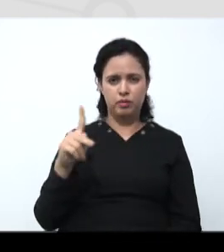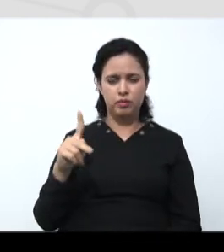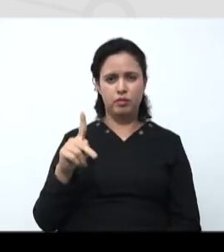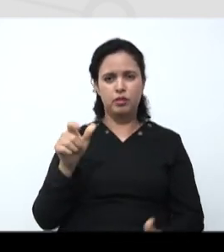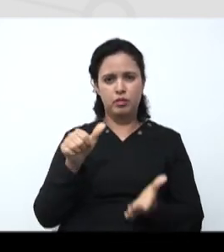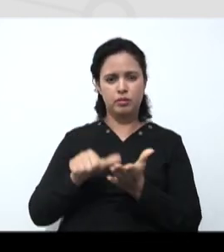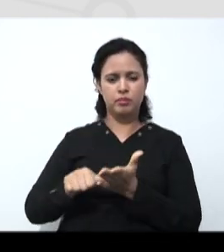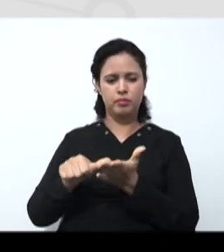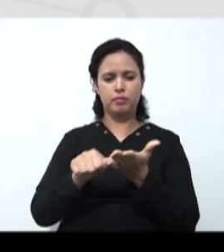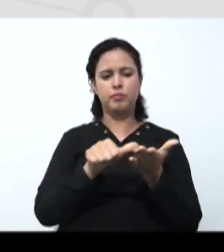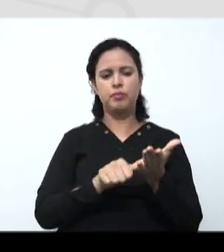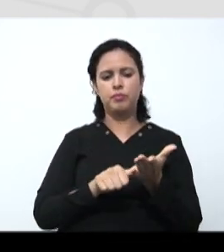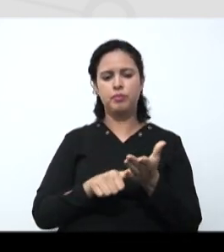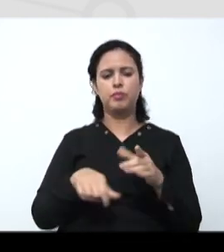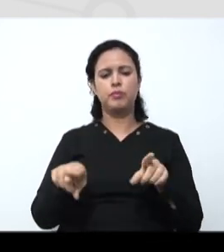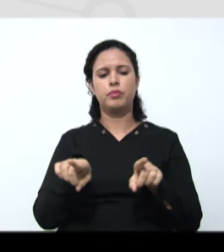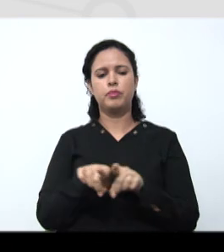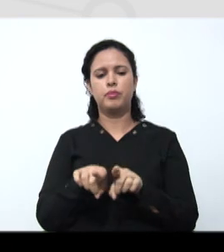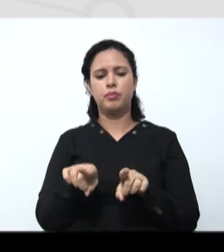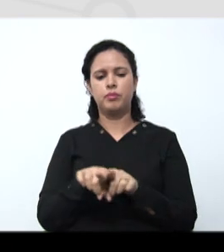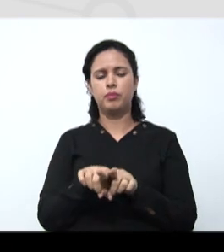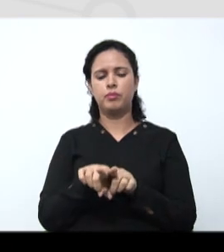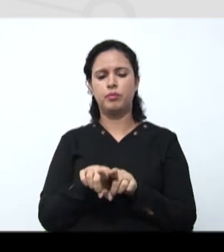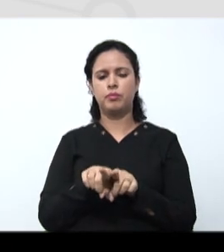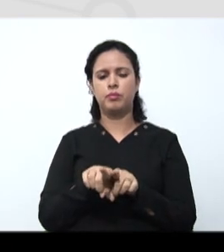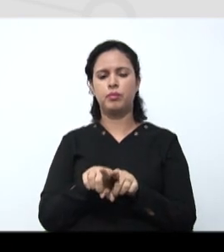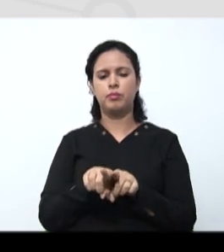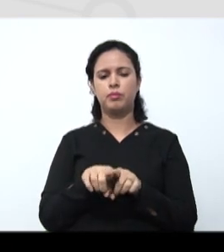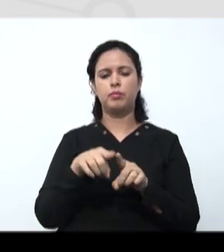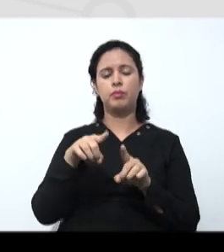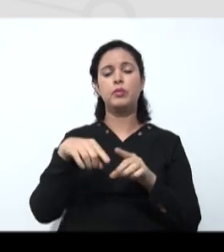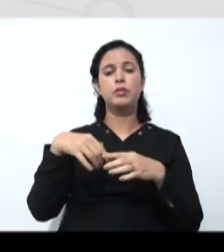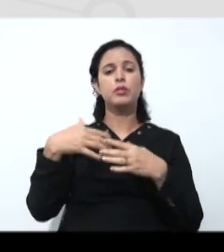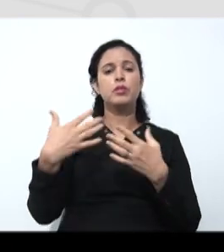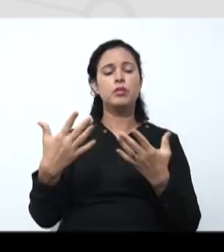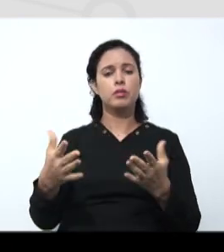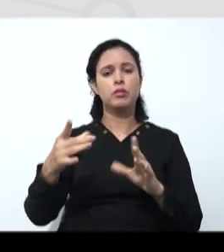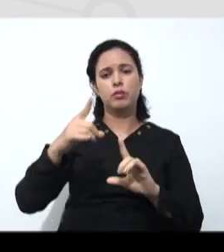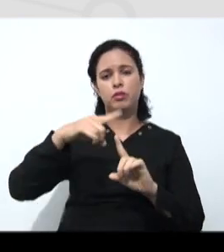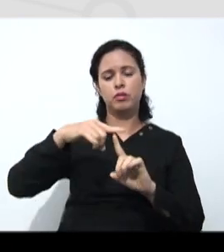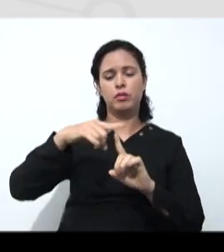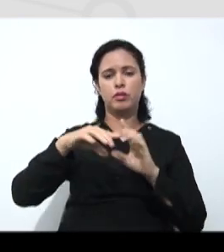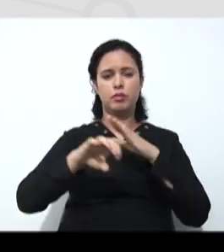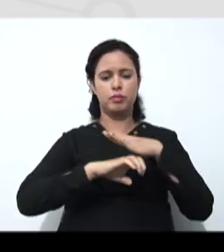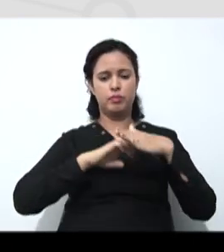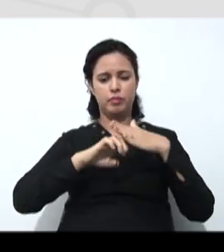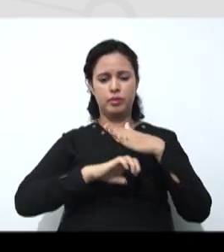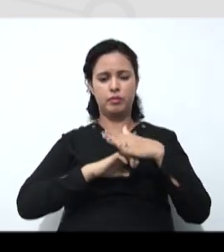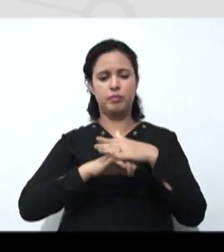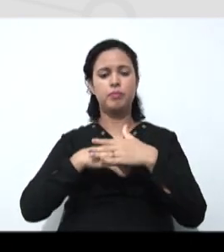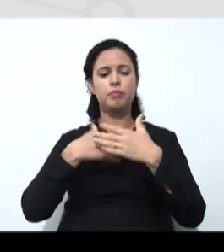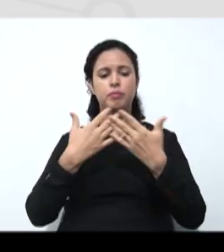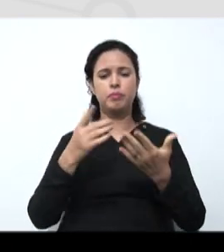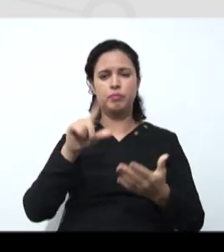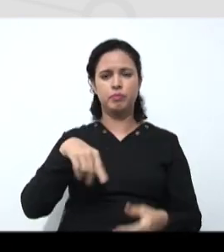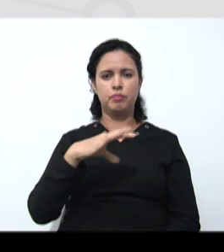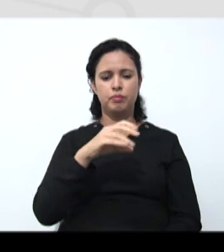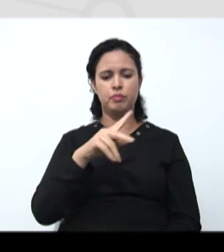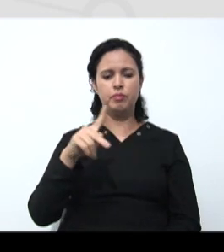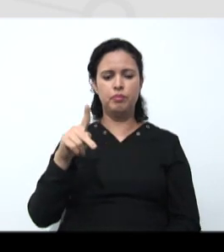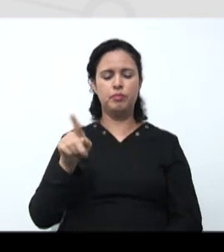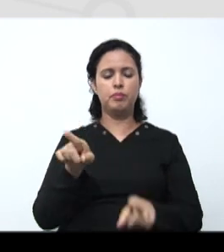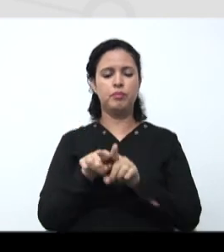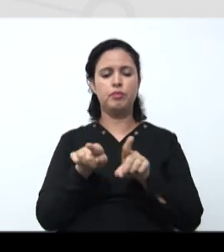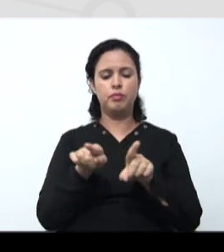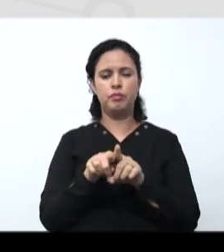cooperado entre outros. Então, qual tipo de empresa de negócio? A gente ali viu que é uma cooperativa, e indústria,